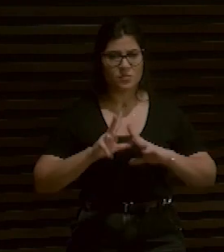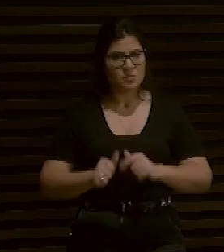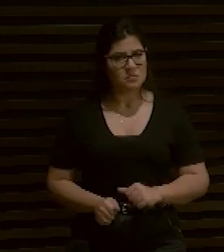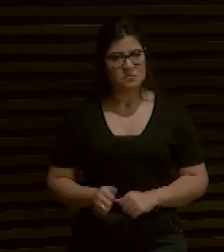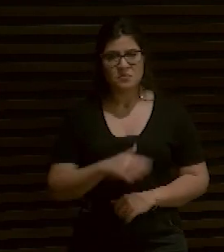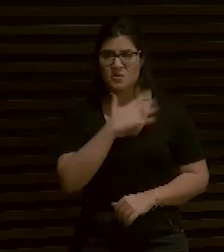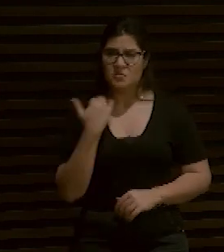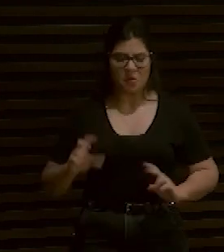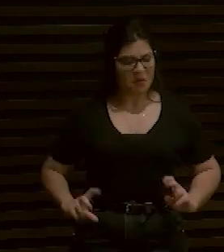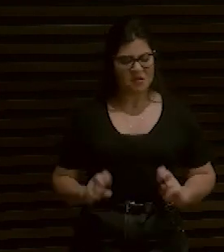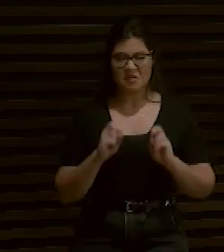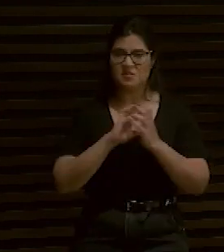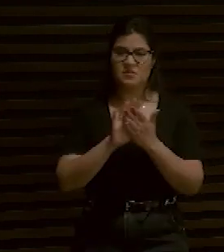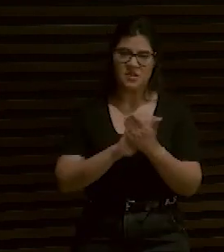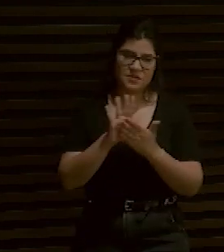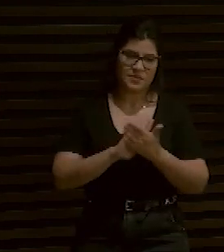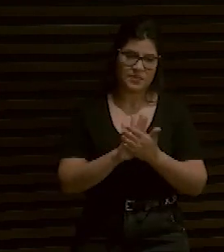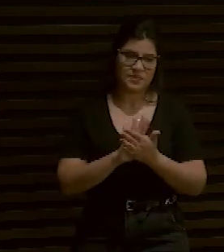câncer.